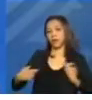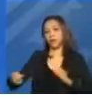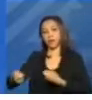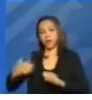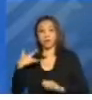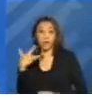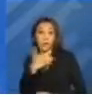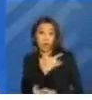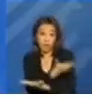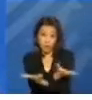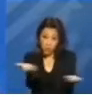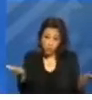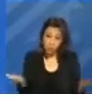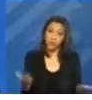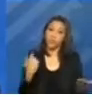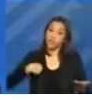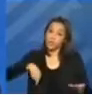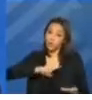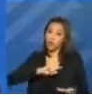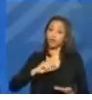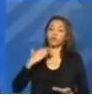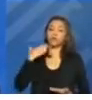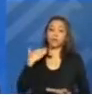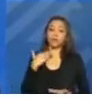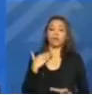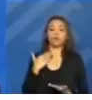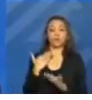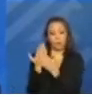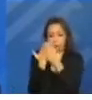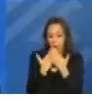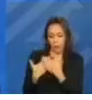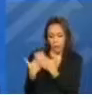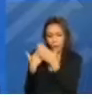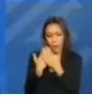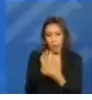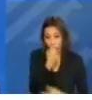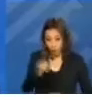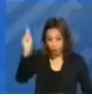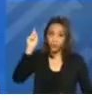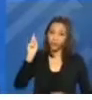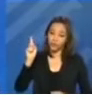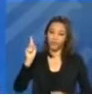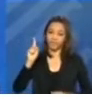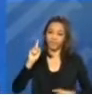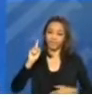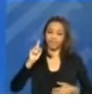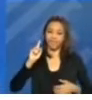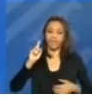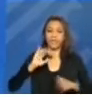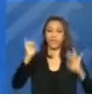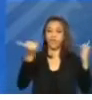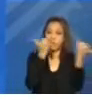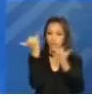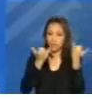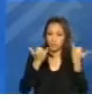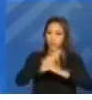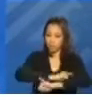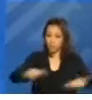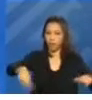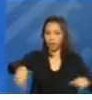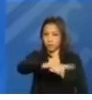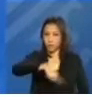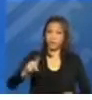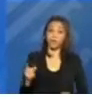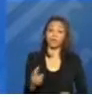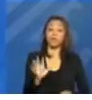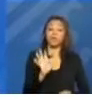Caixa Econômica Federal está estudando, mas vai ser a última informação que a gente dará para vocês. Só que, para finalizar,